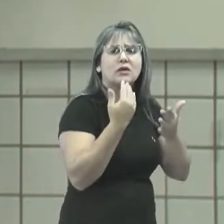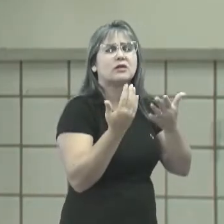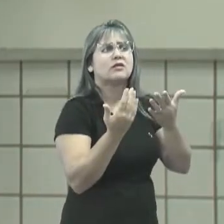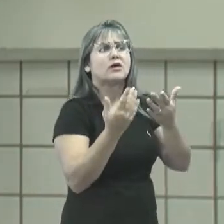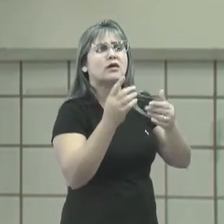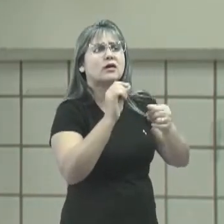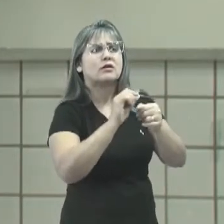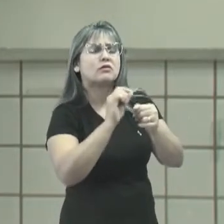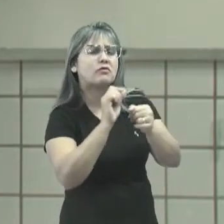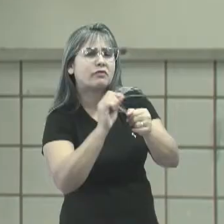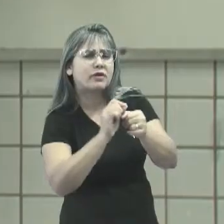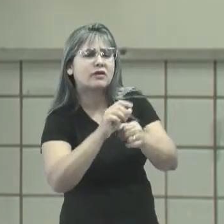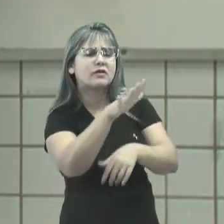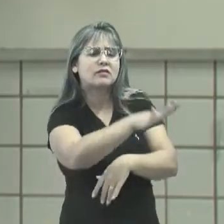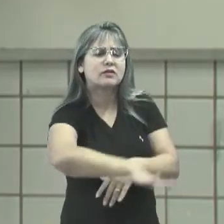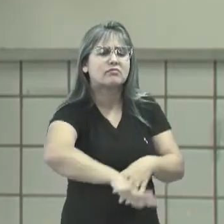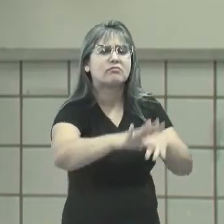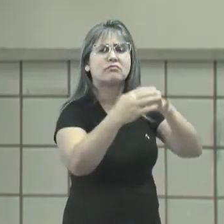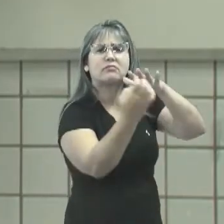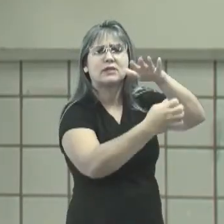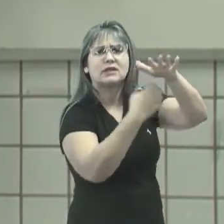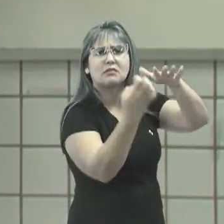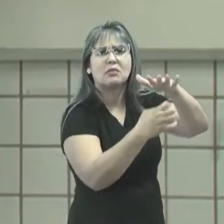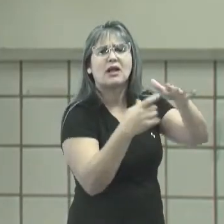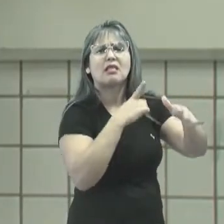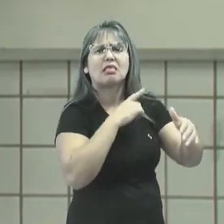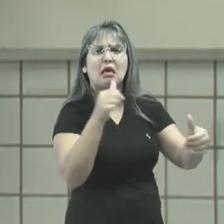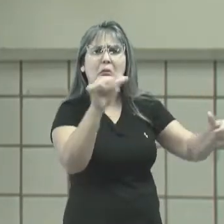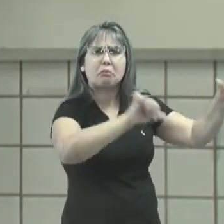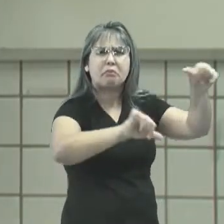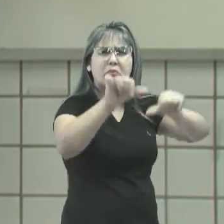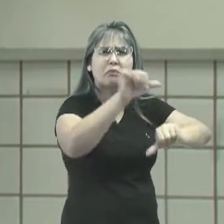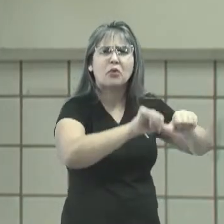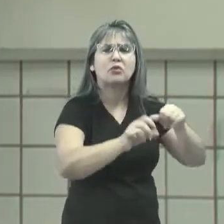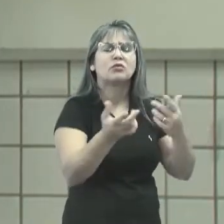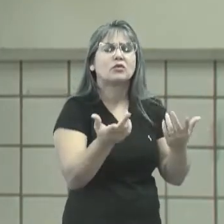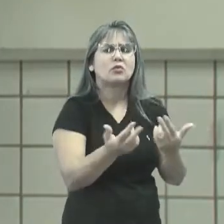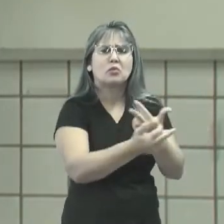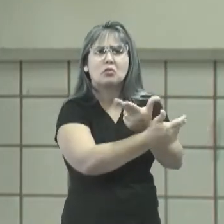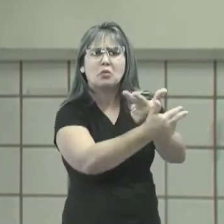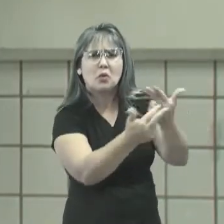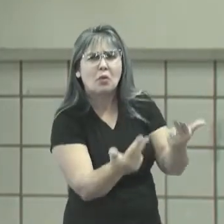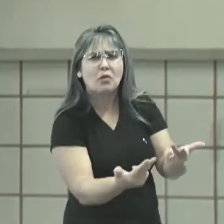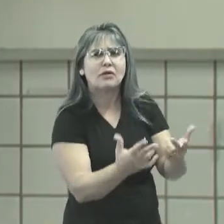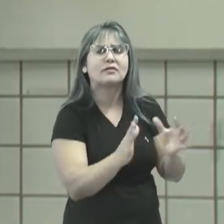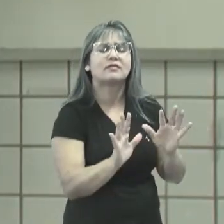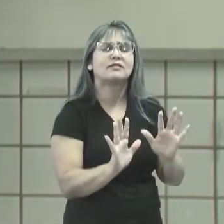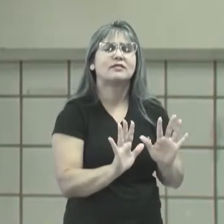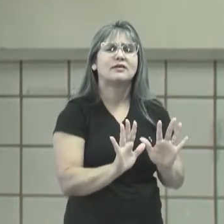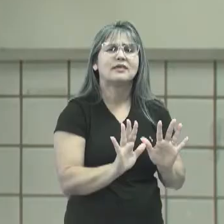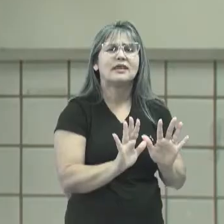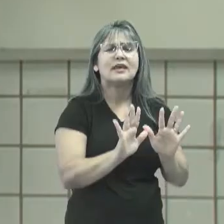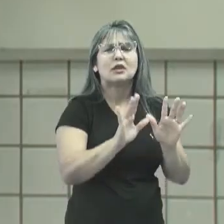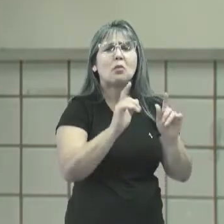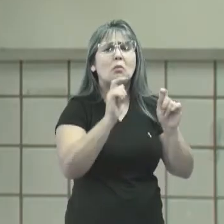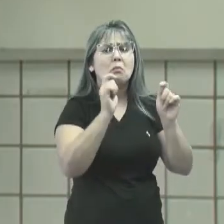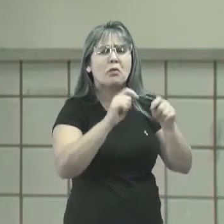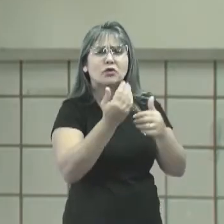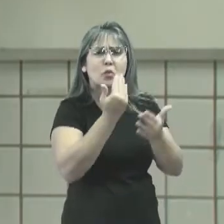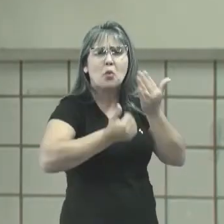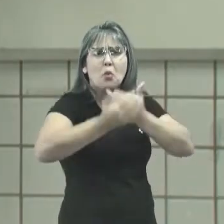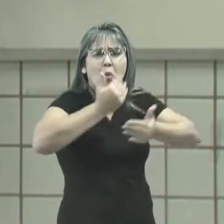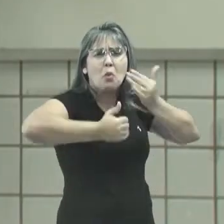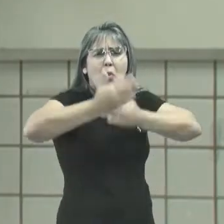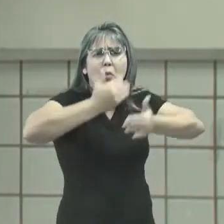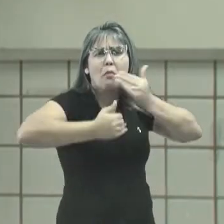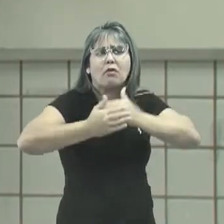problemas de coração, no caso, né? Pode provocar problemas renais, pode provocar problemas de metabolismo de alguns